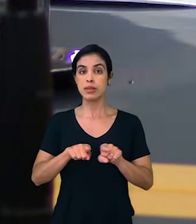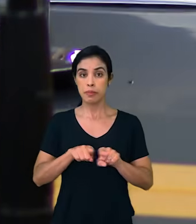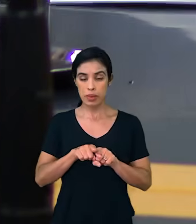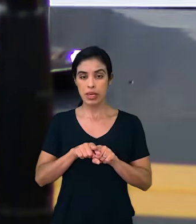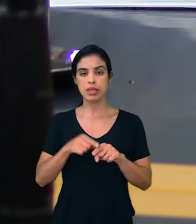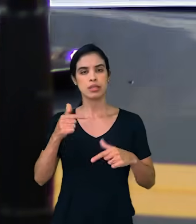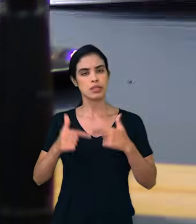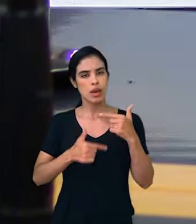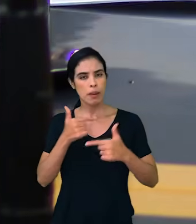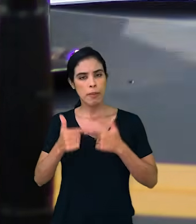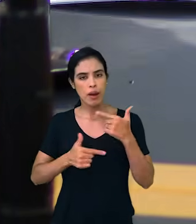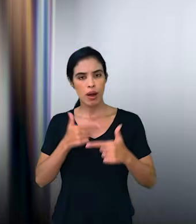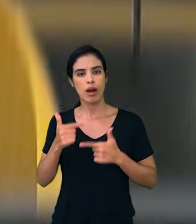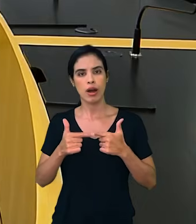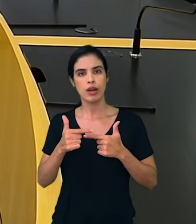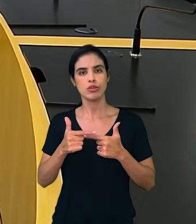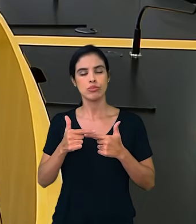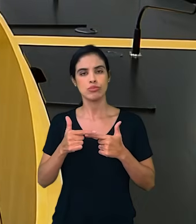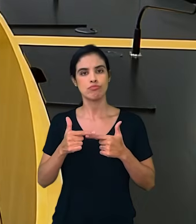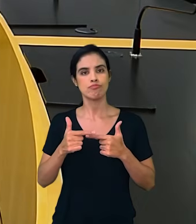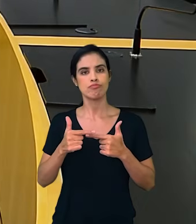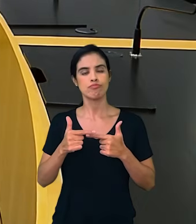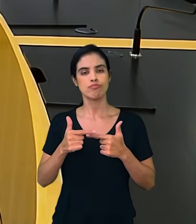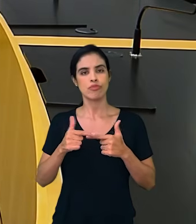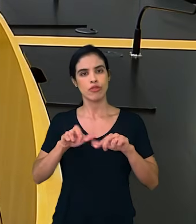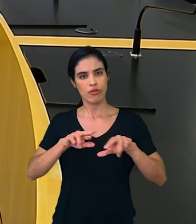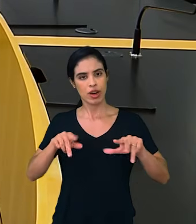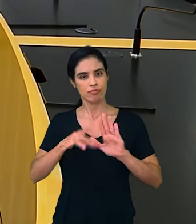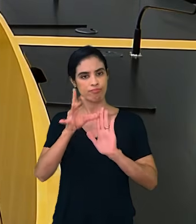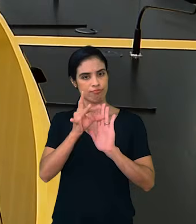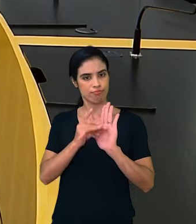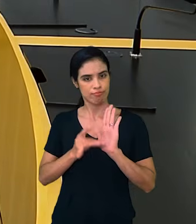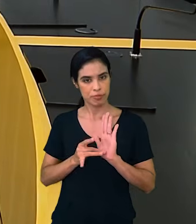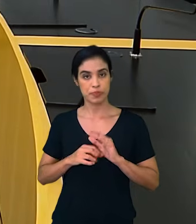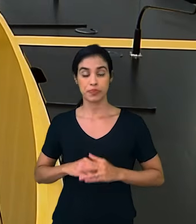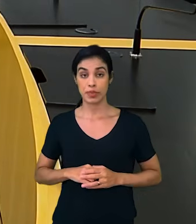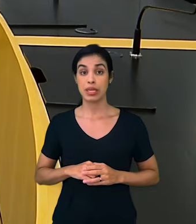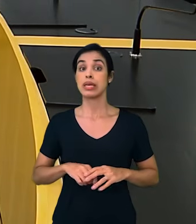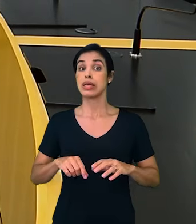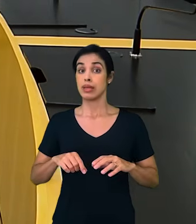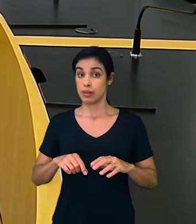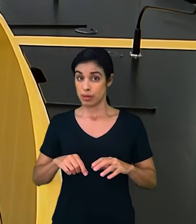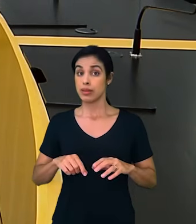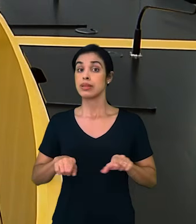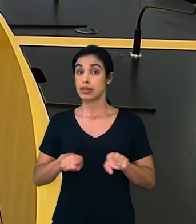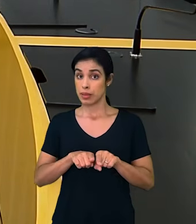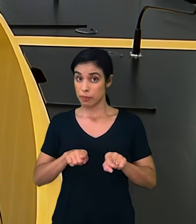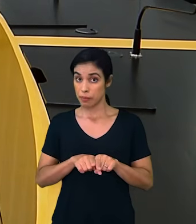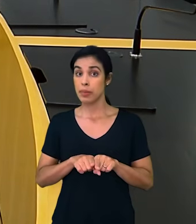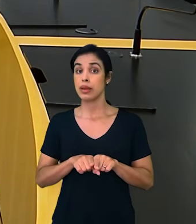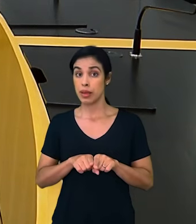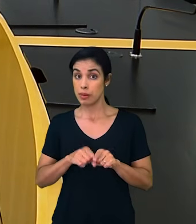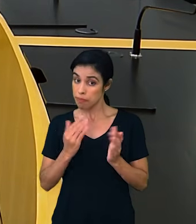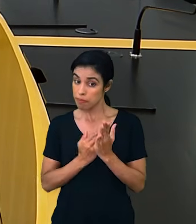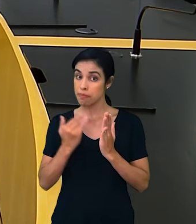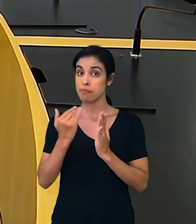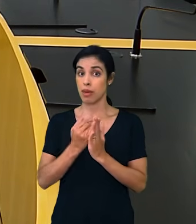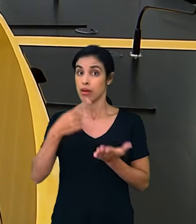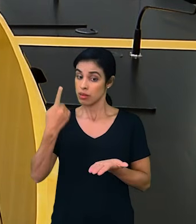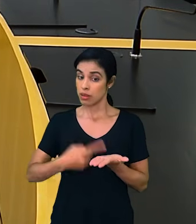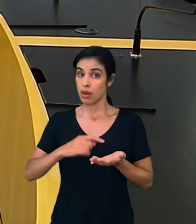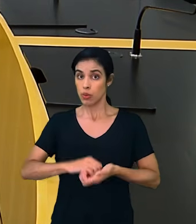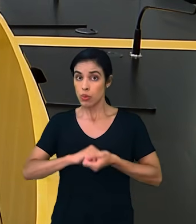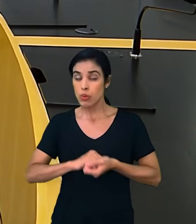do salário substituição. Com o tribunal já em recesso, outros acordos também foram firmados,